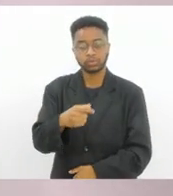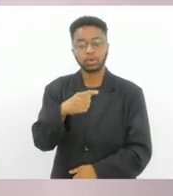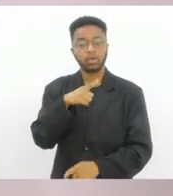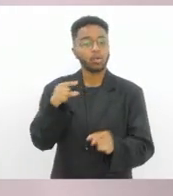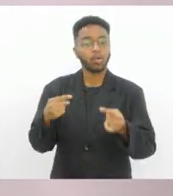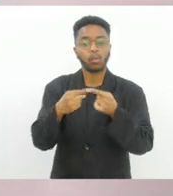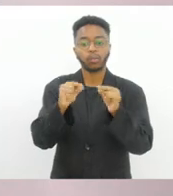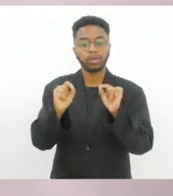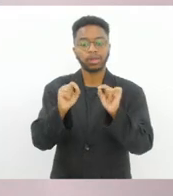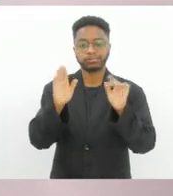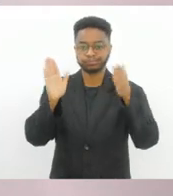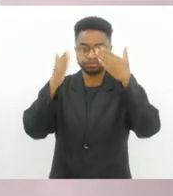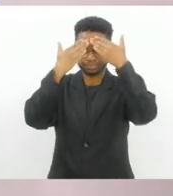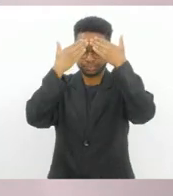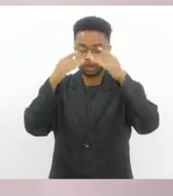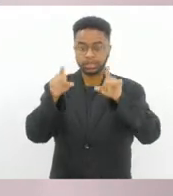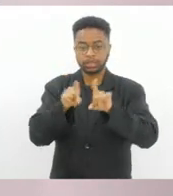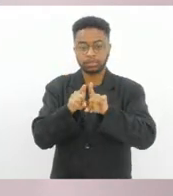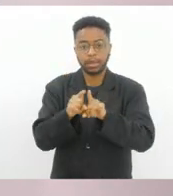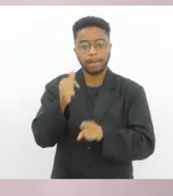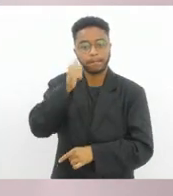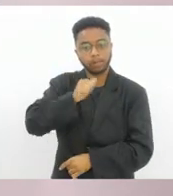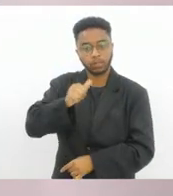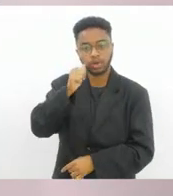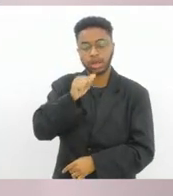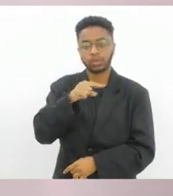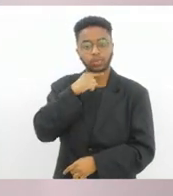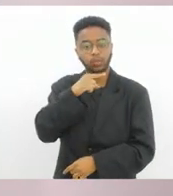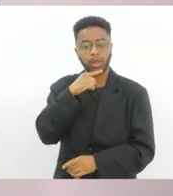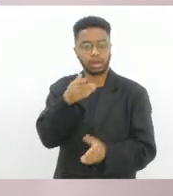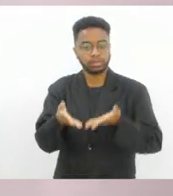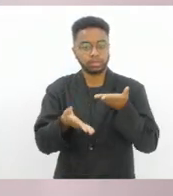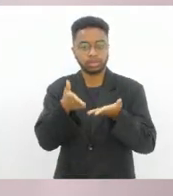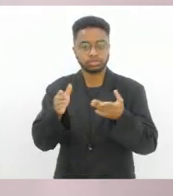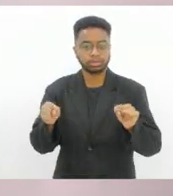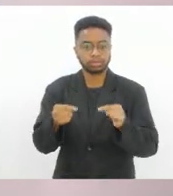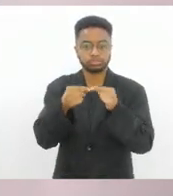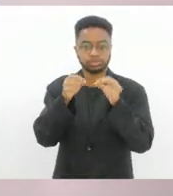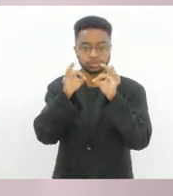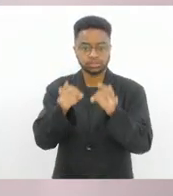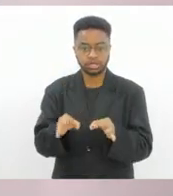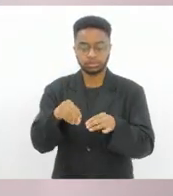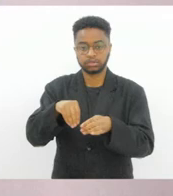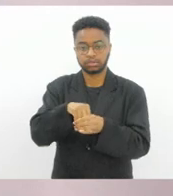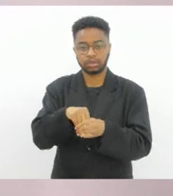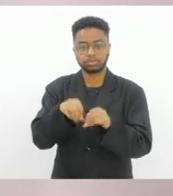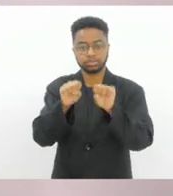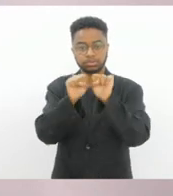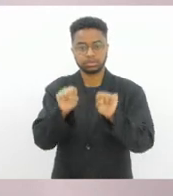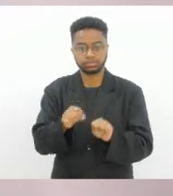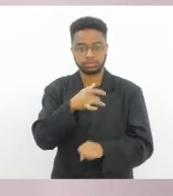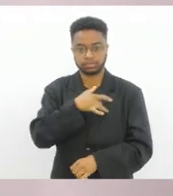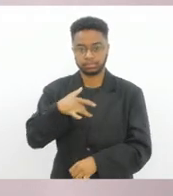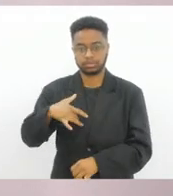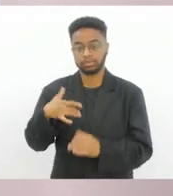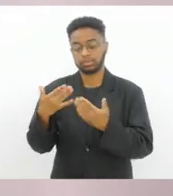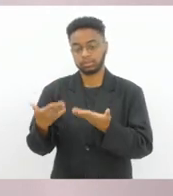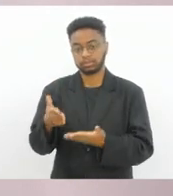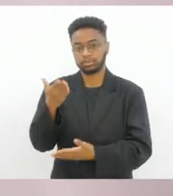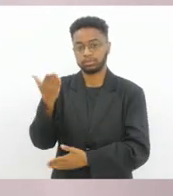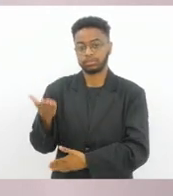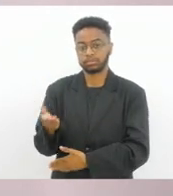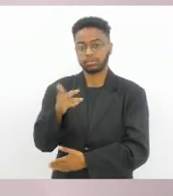de tabu e essas mulheres não são atendidas de maneira adequada no sistema de saúde. Então, senhora